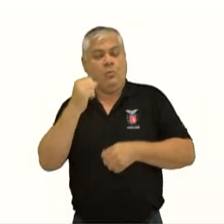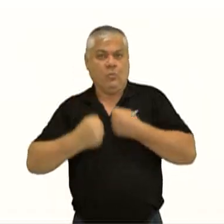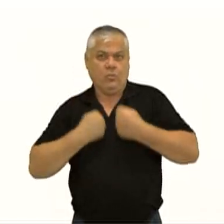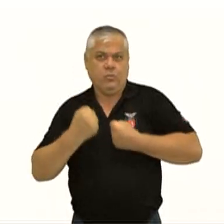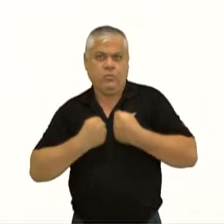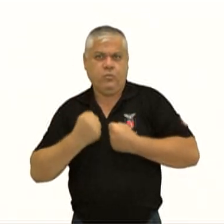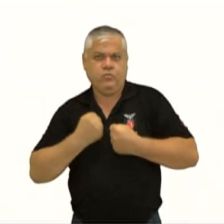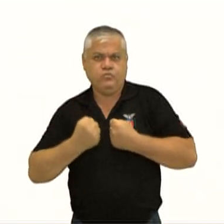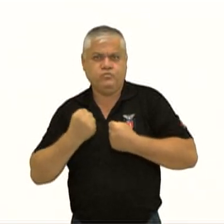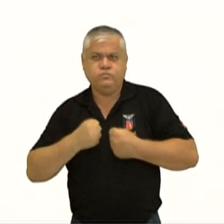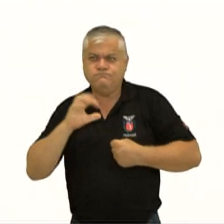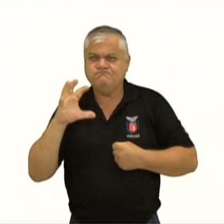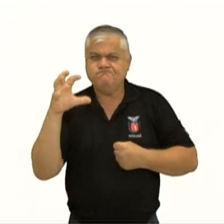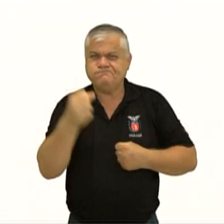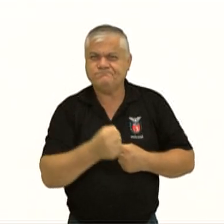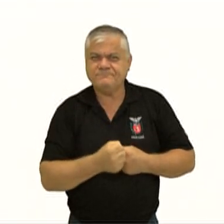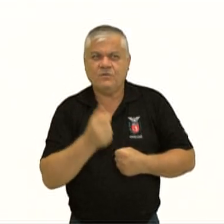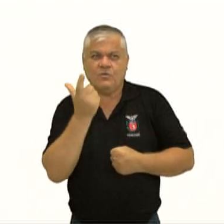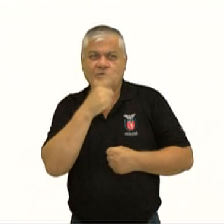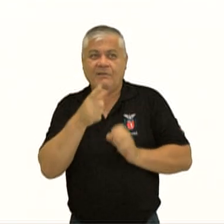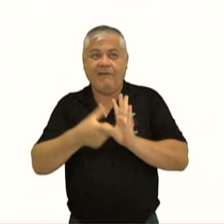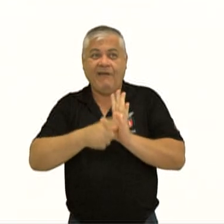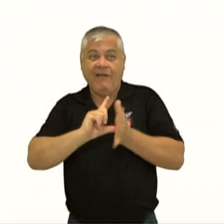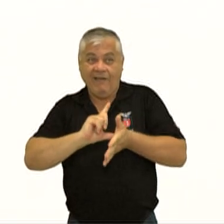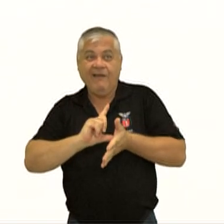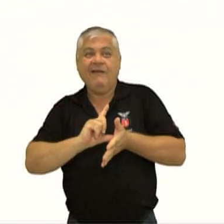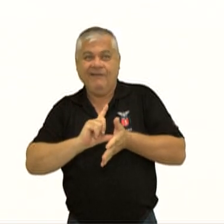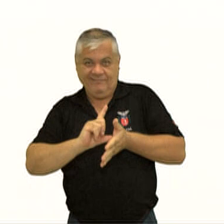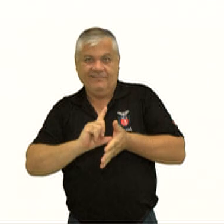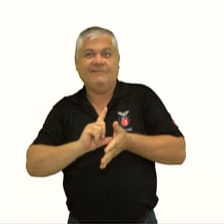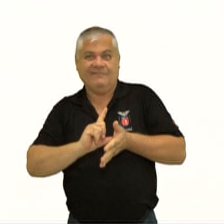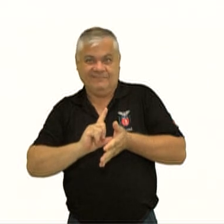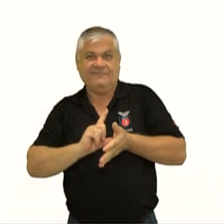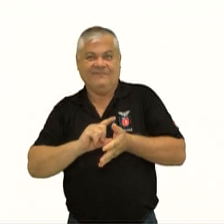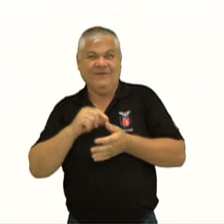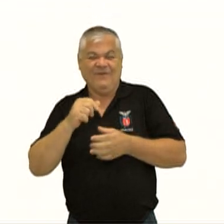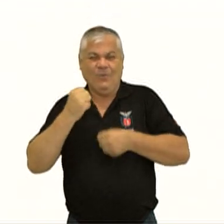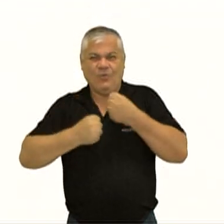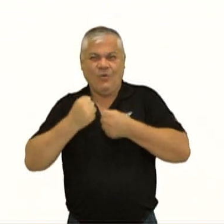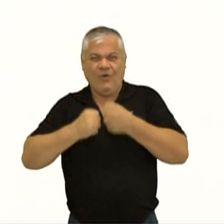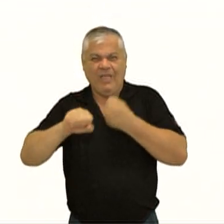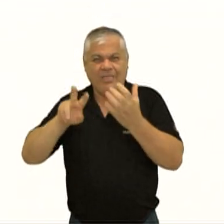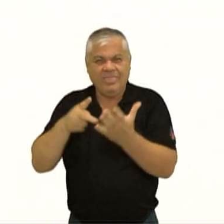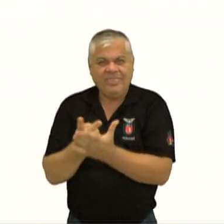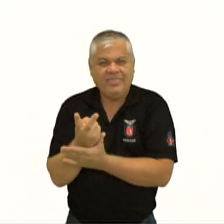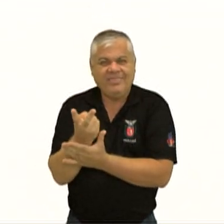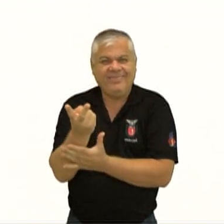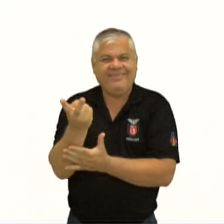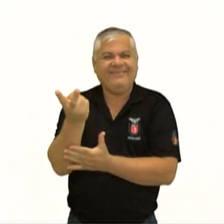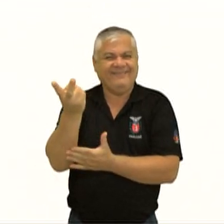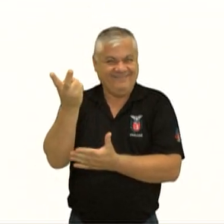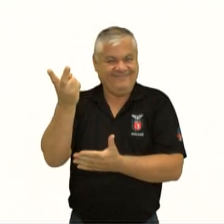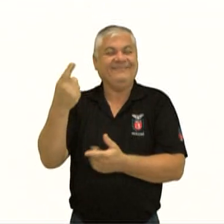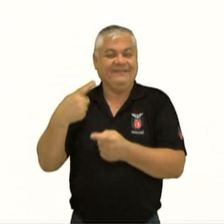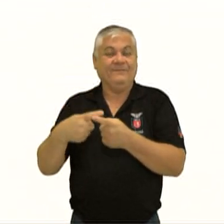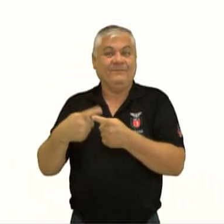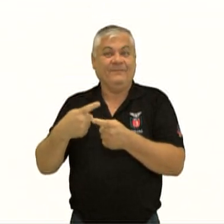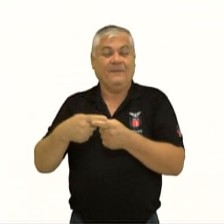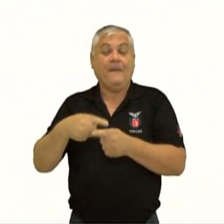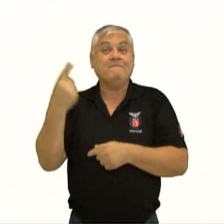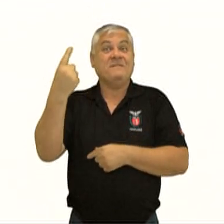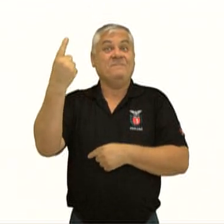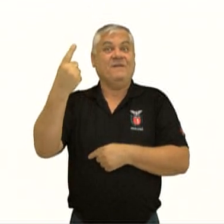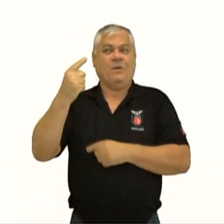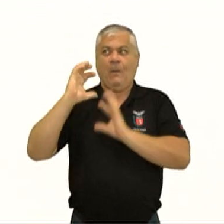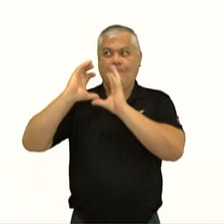Então correr para tentar alcançar a base, aqui a imagem do atleta correndo e se jogando lá para tentar encostar na base antes que a bola chegue na